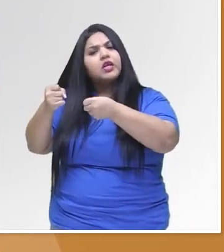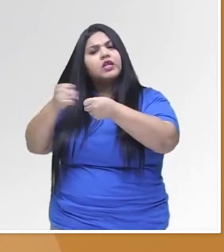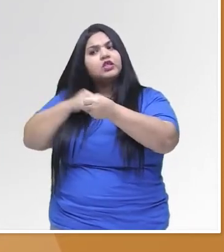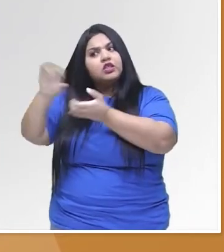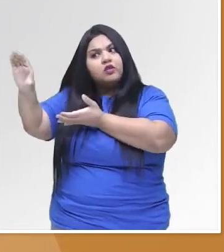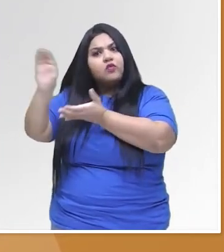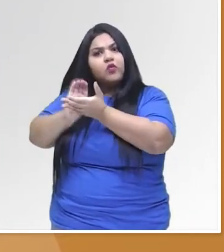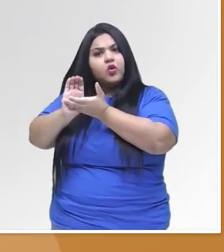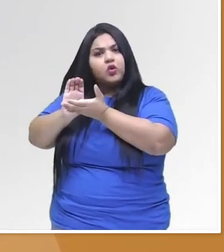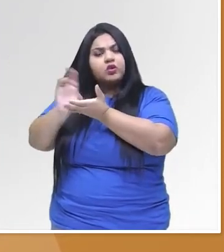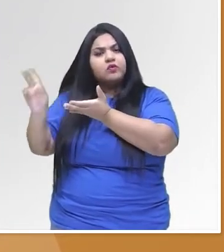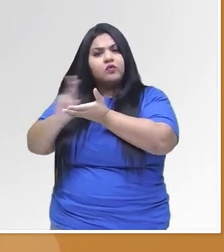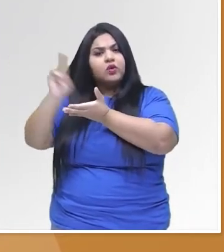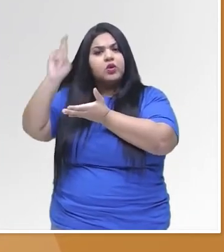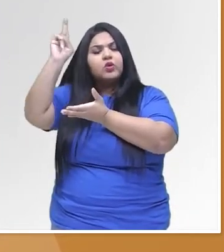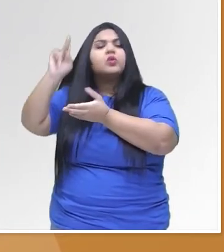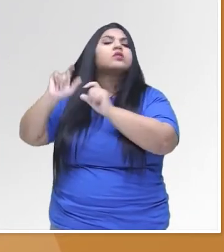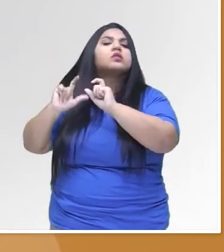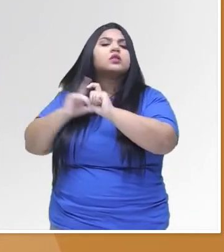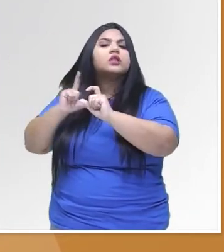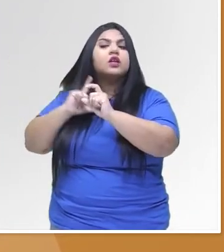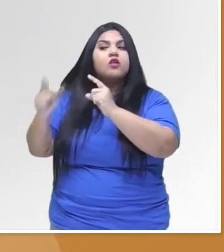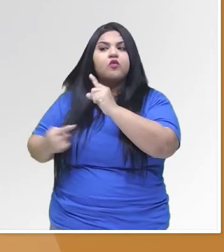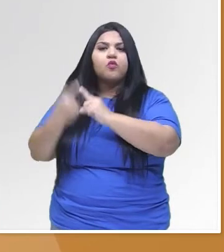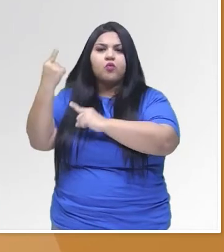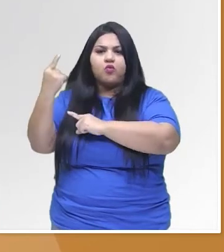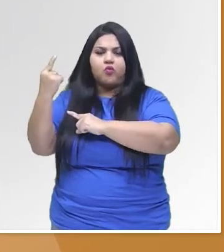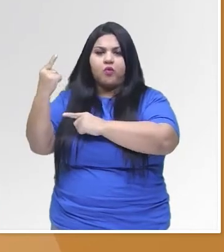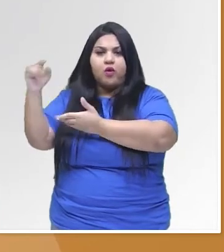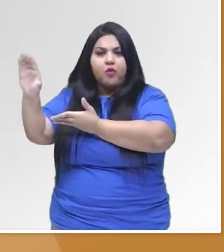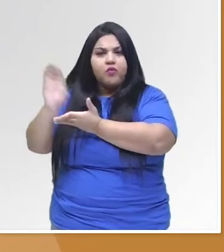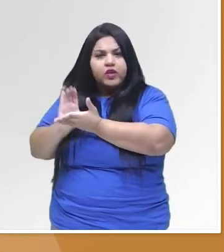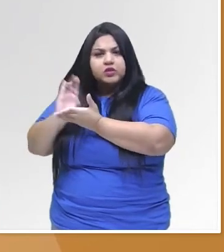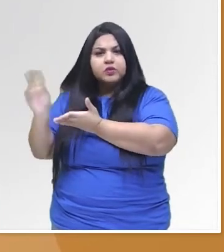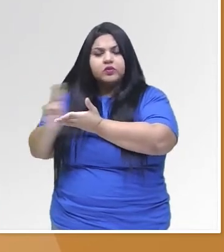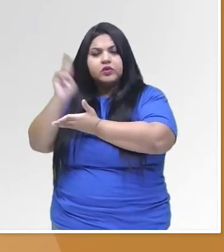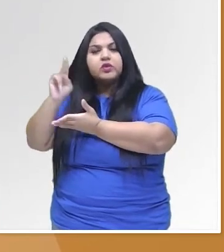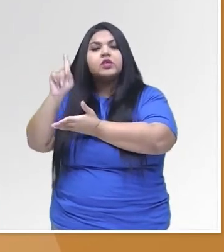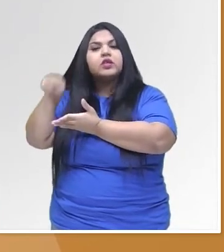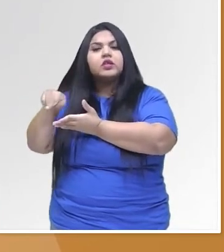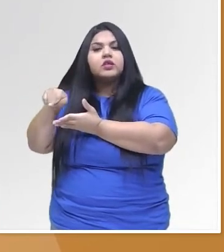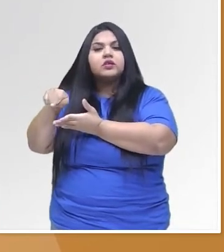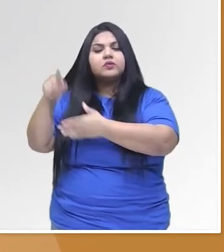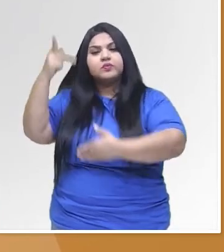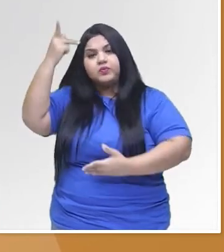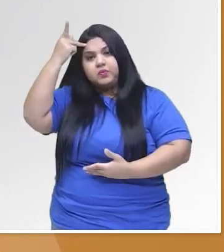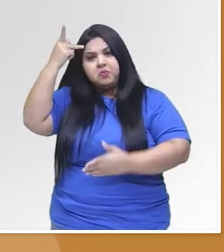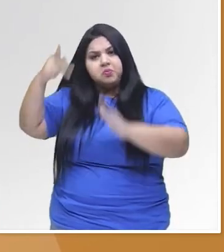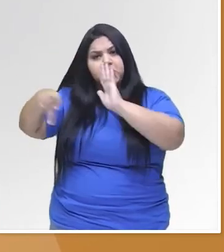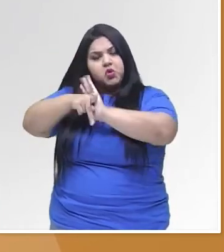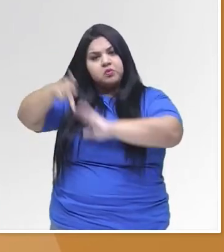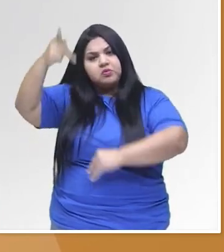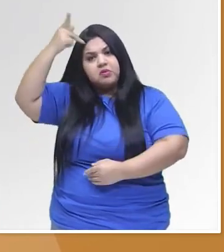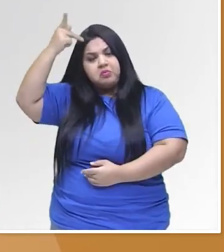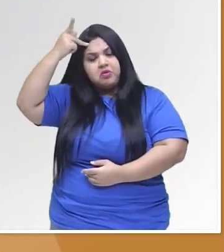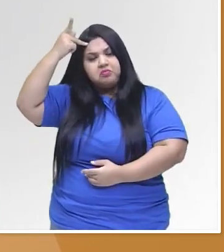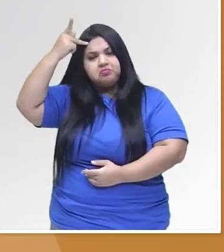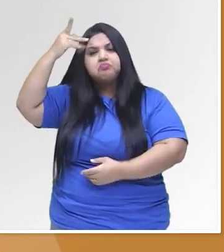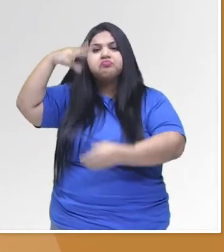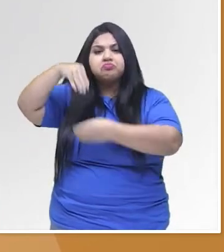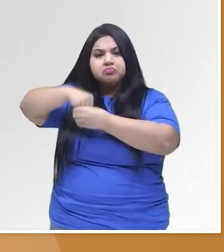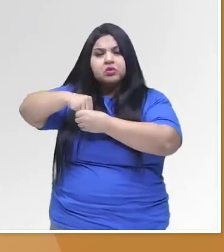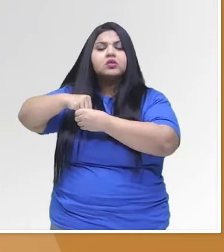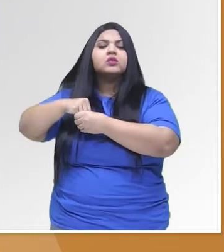de Valores, no caso. Nós só temos uma Bolsa de Valores no Brasil, que é a Bolsa de Valores de São Paulo, que